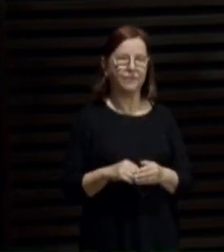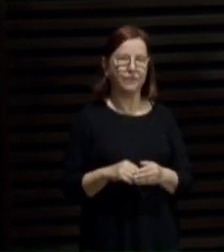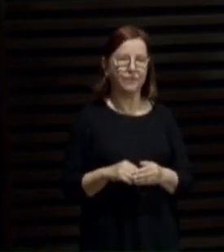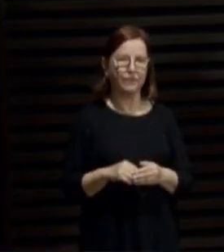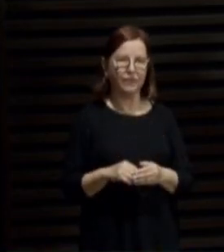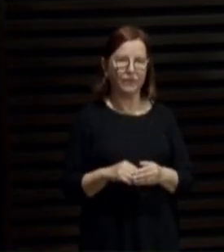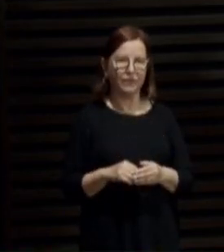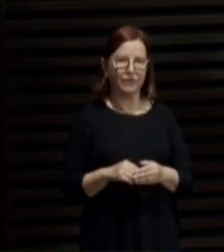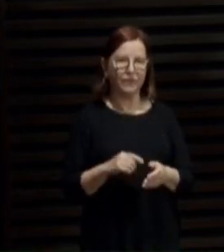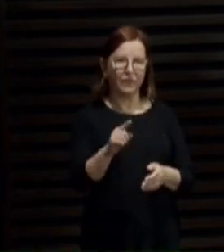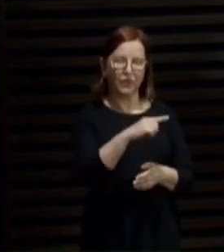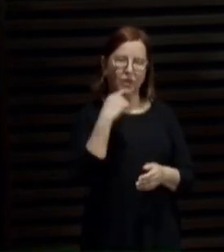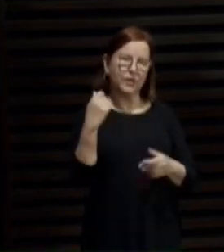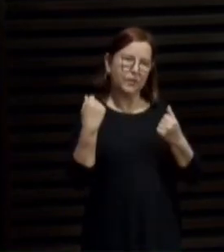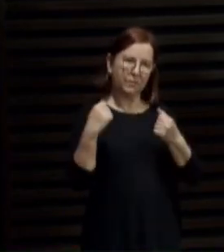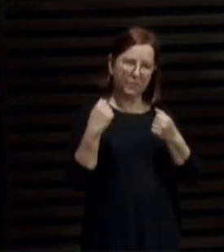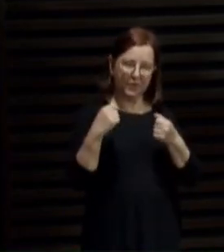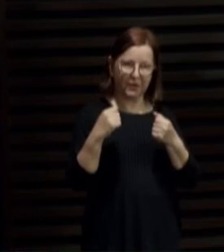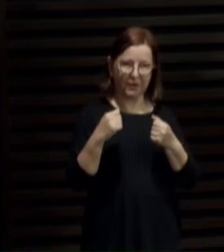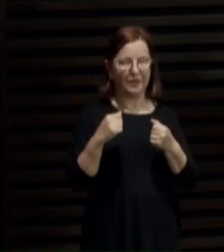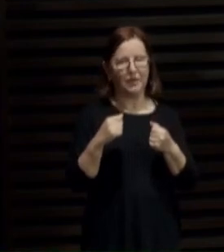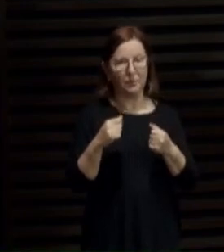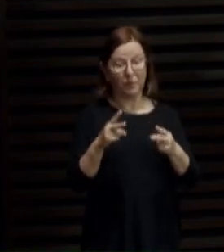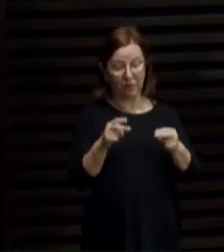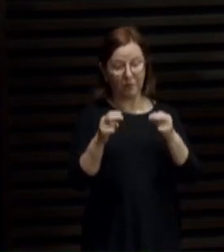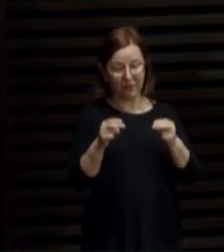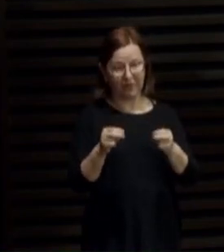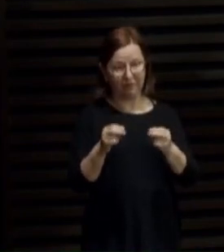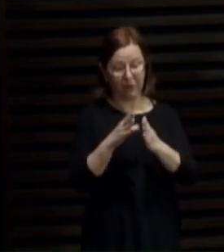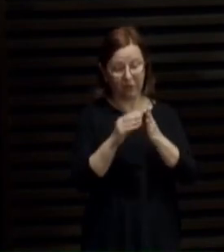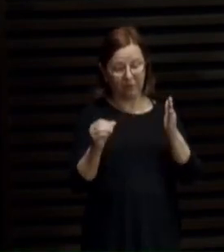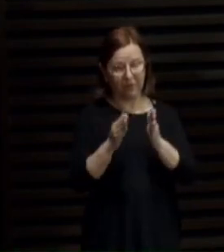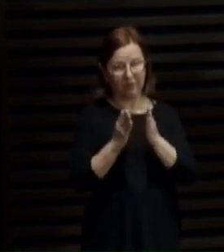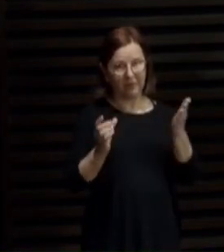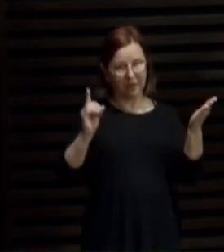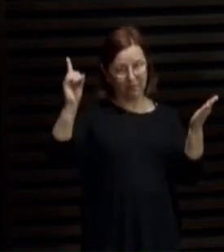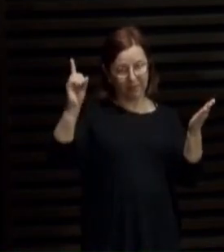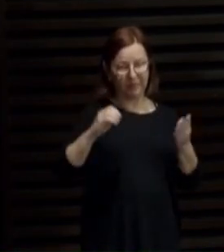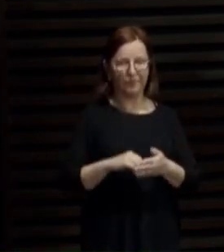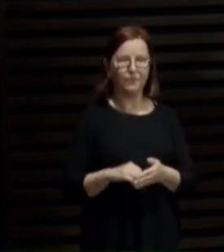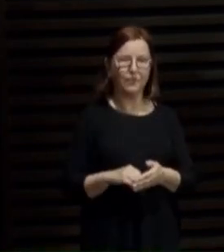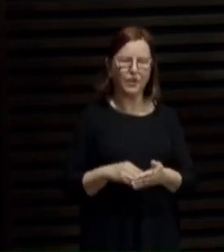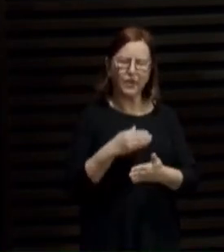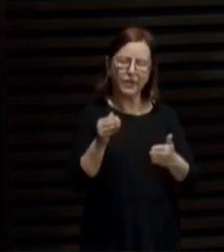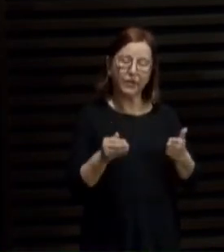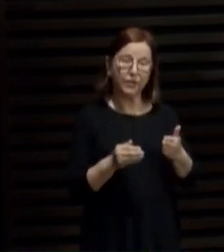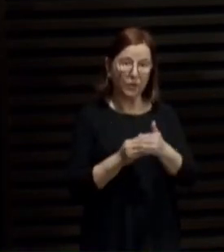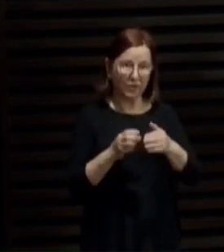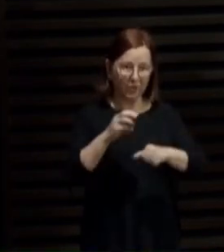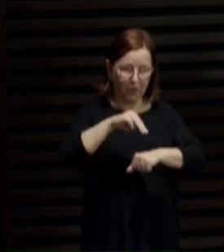e também do seu pacto de fé. Portanto, todo membro da igreja local precisa ser